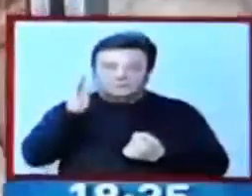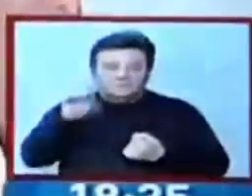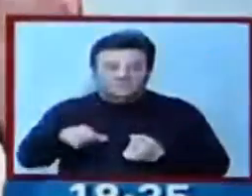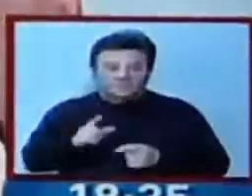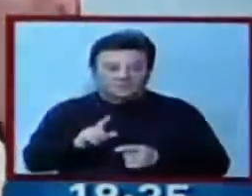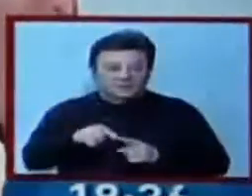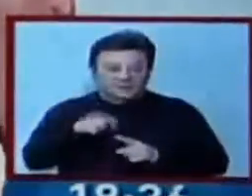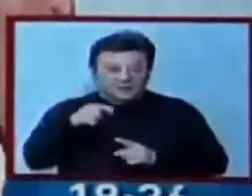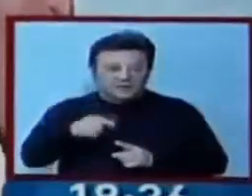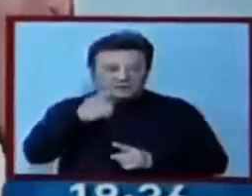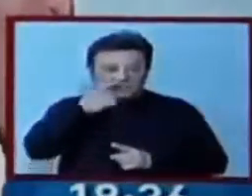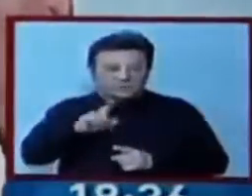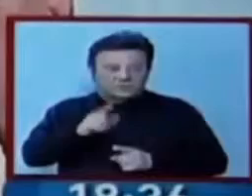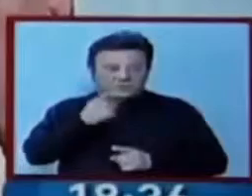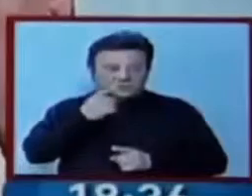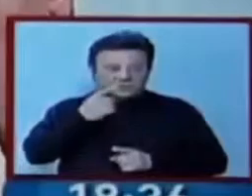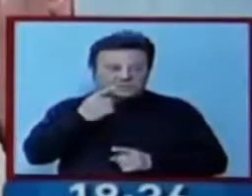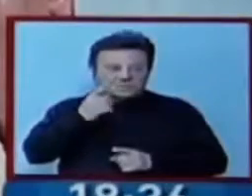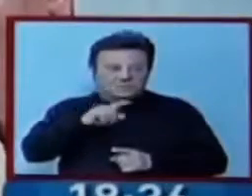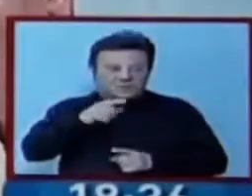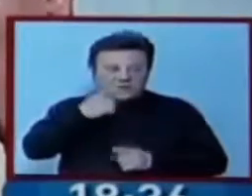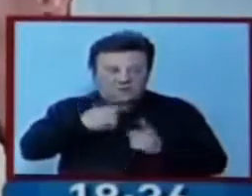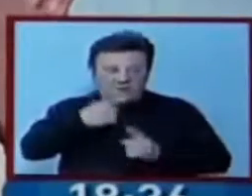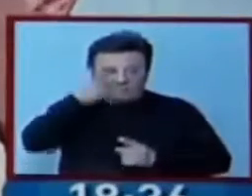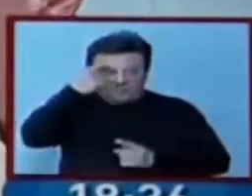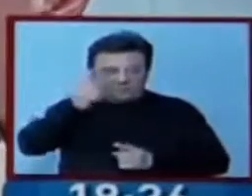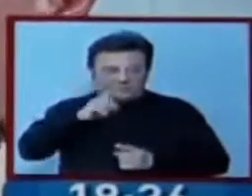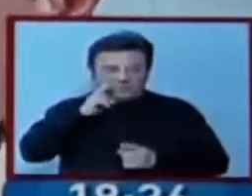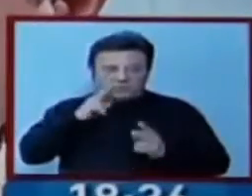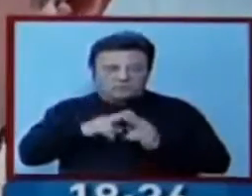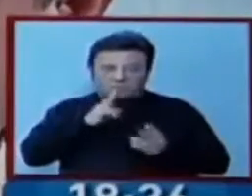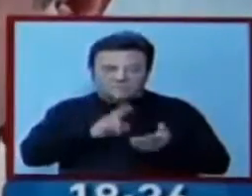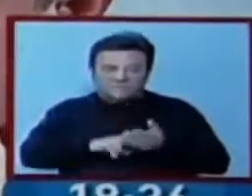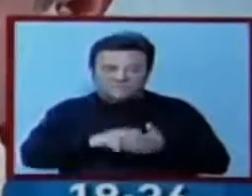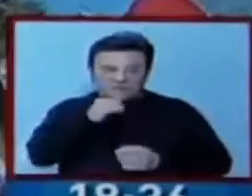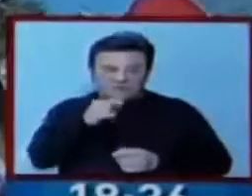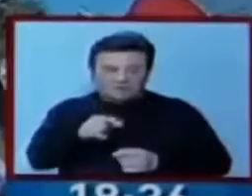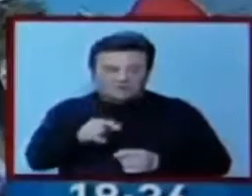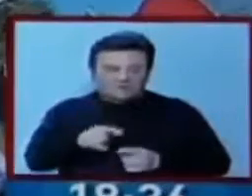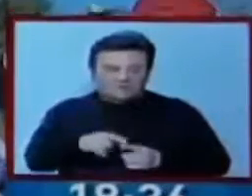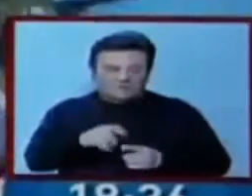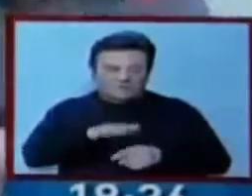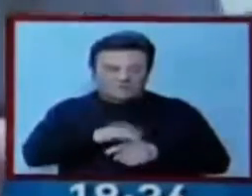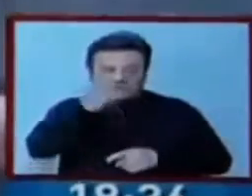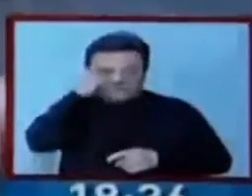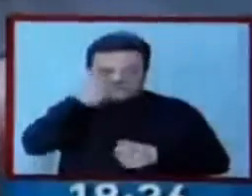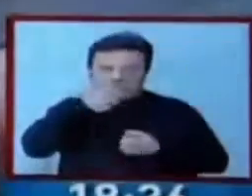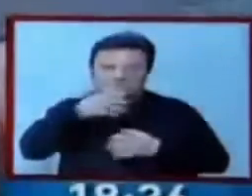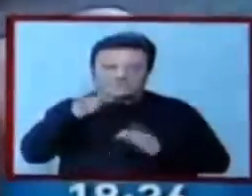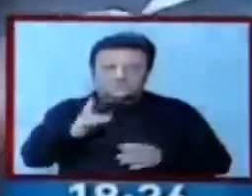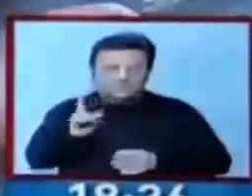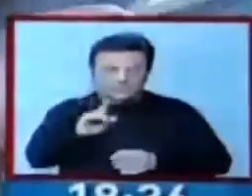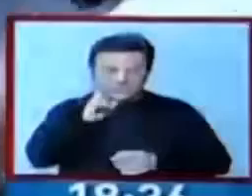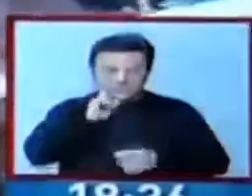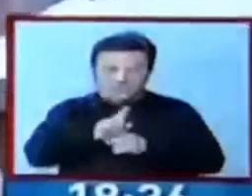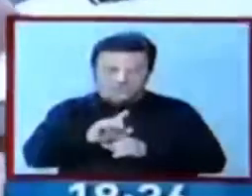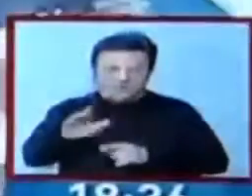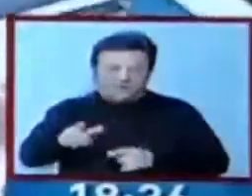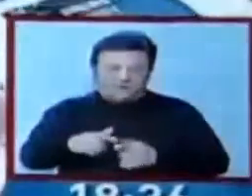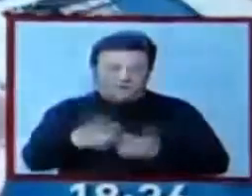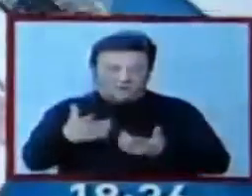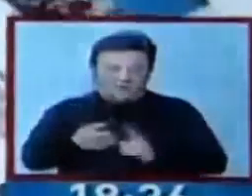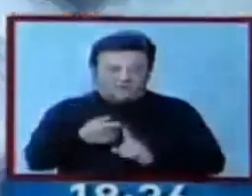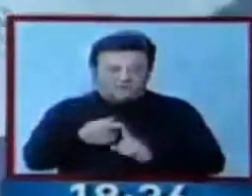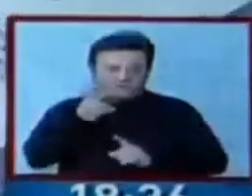that you're not going to find the true Algarve. A lot of people think that it's gone, but it's not. I mean, there's still fairs that go